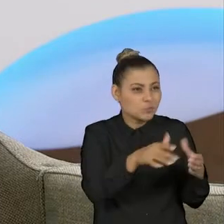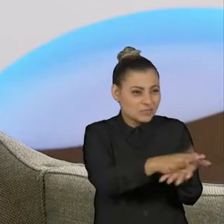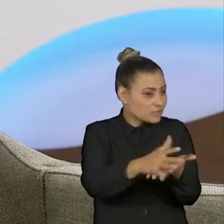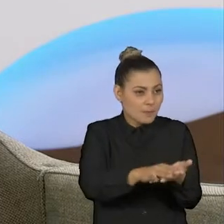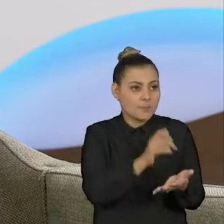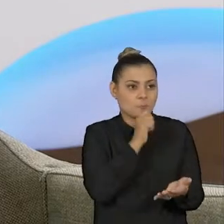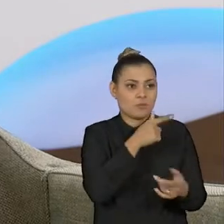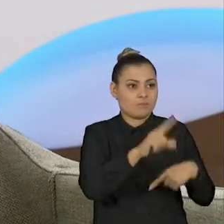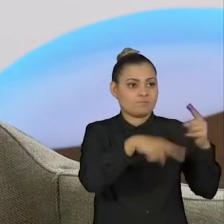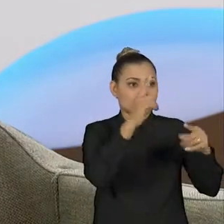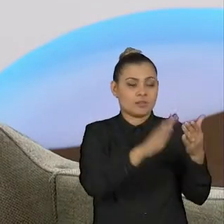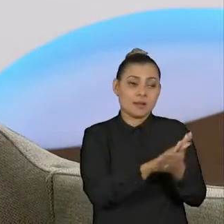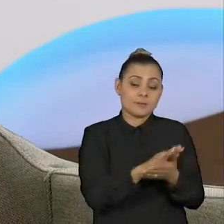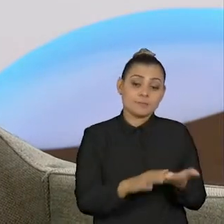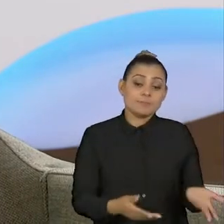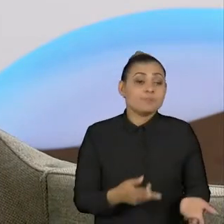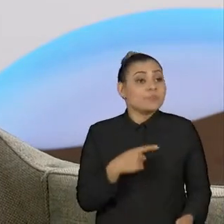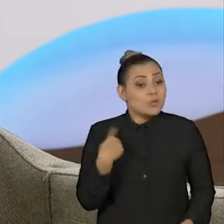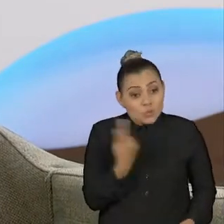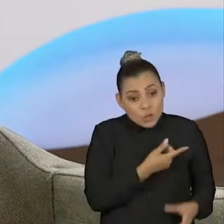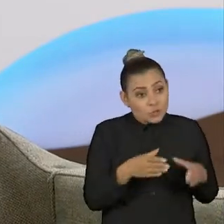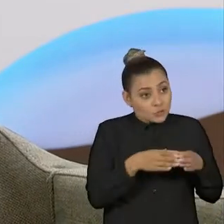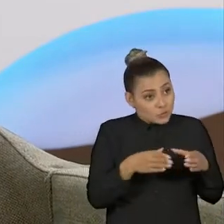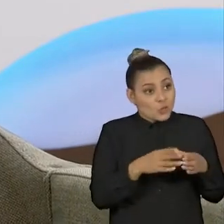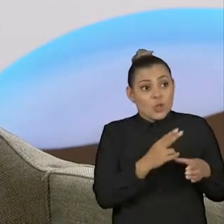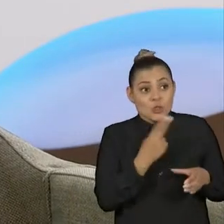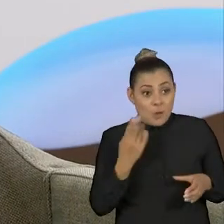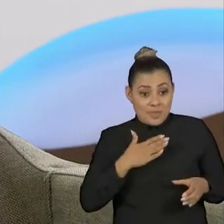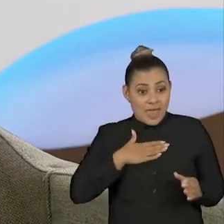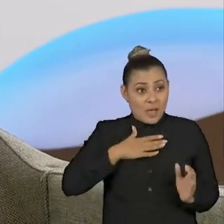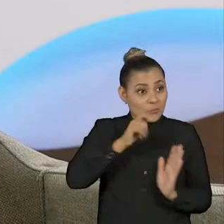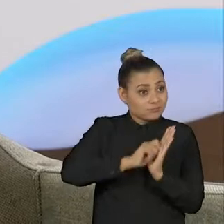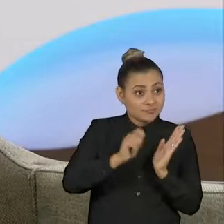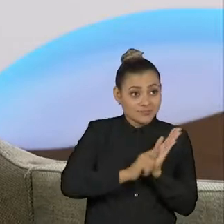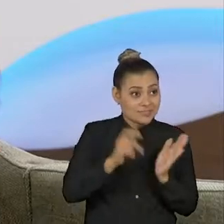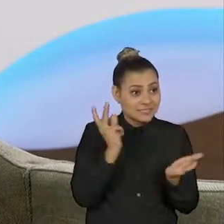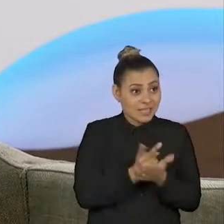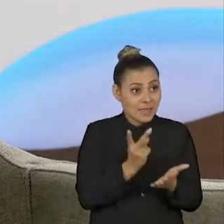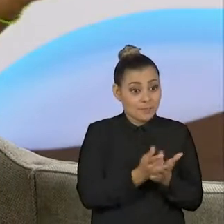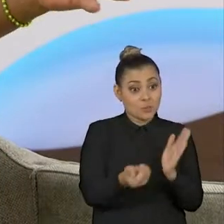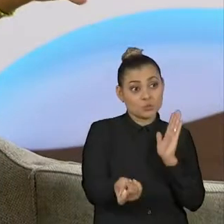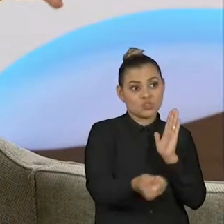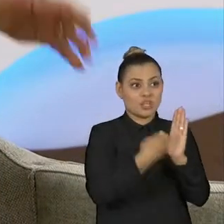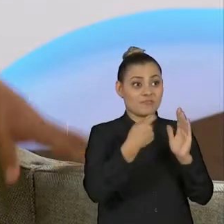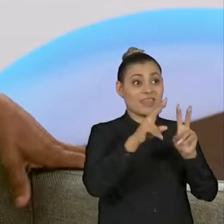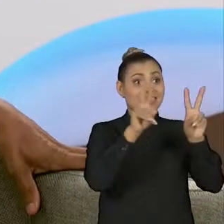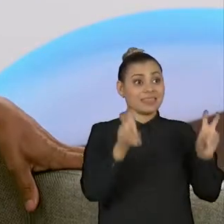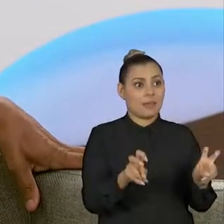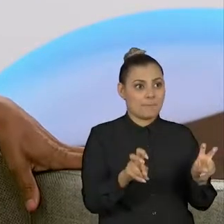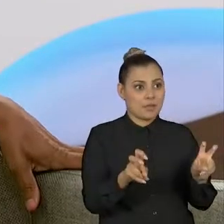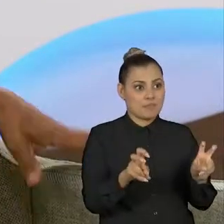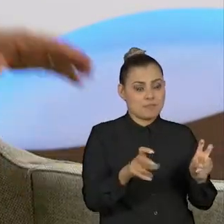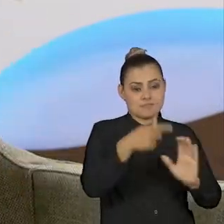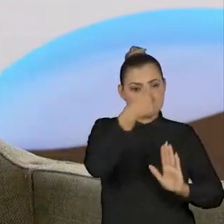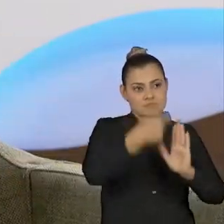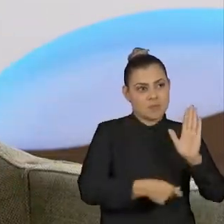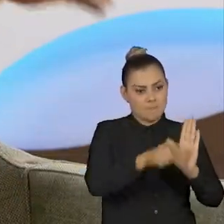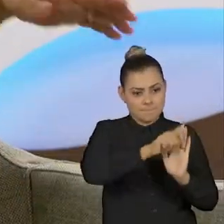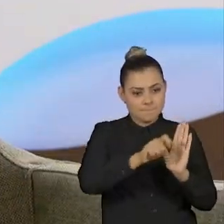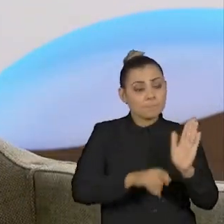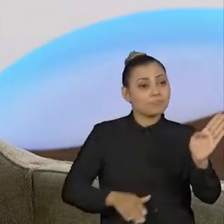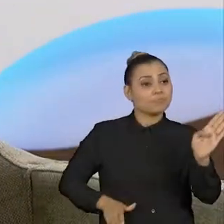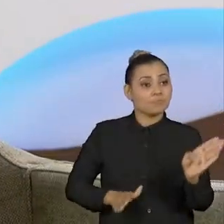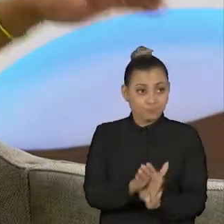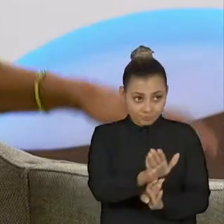repercussão. E o nosso nome, meu como autor do enredo, eu escrevi o tema, né? E